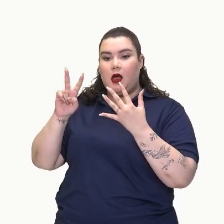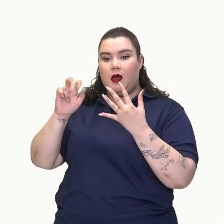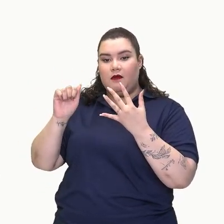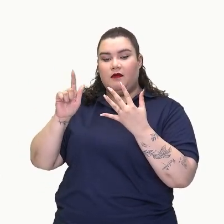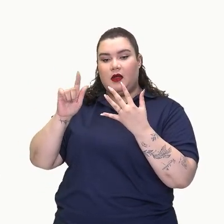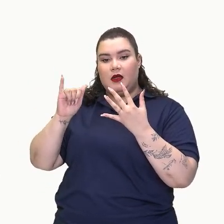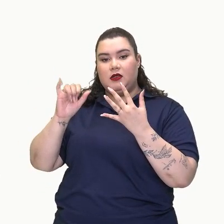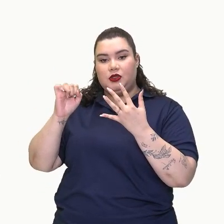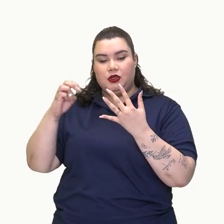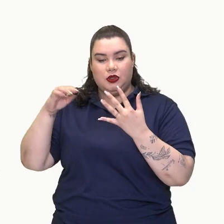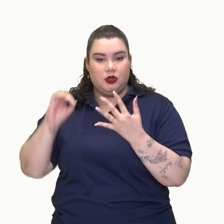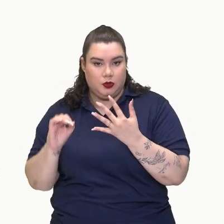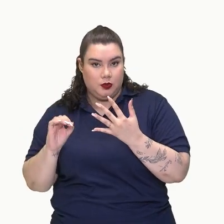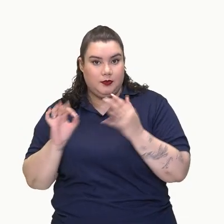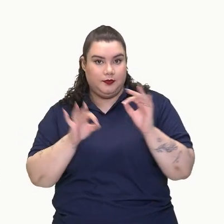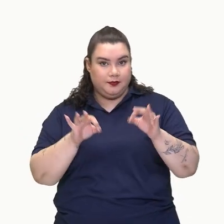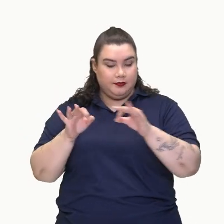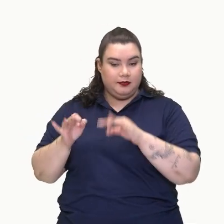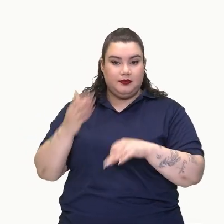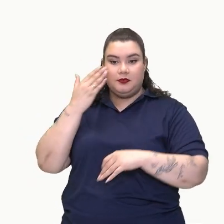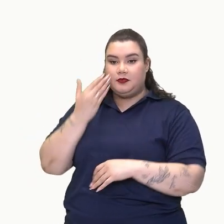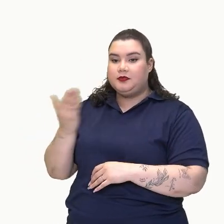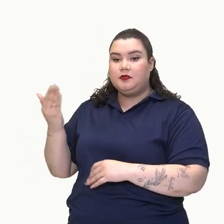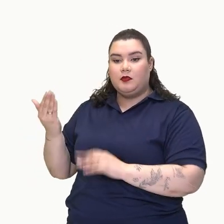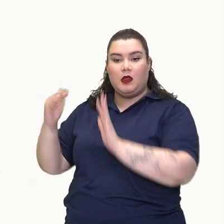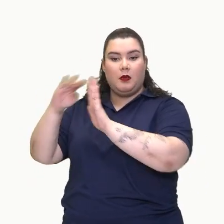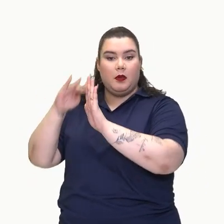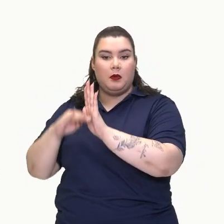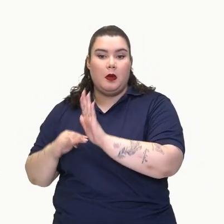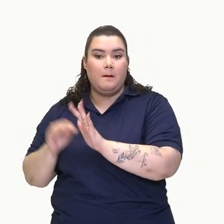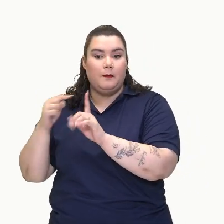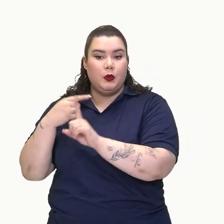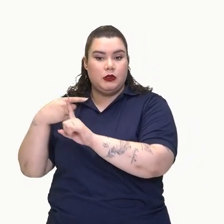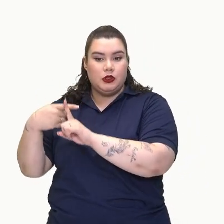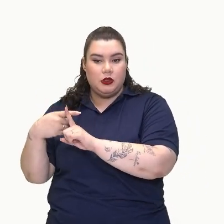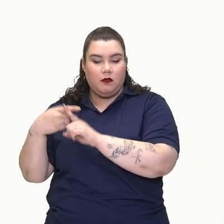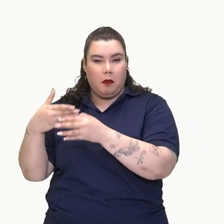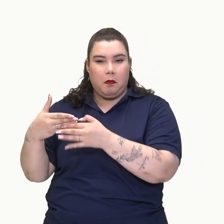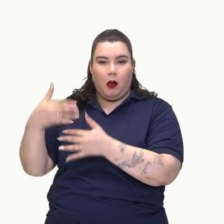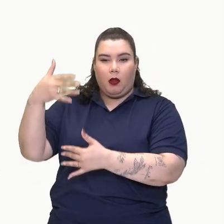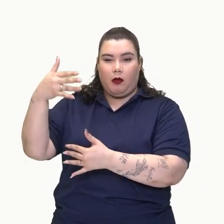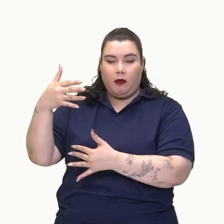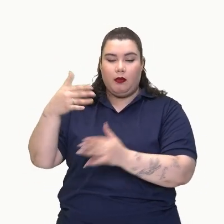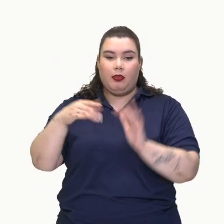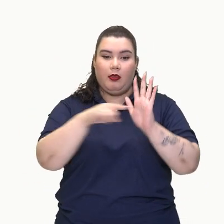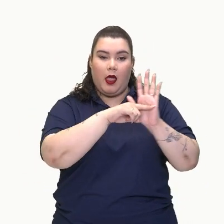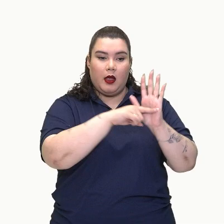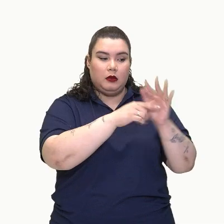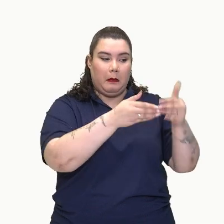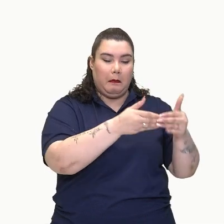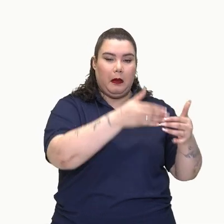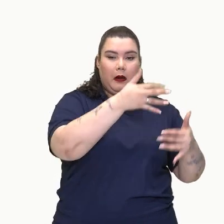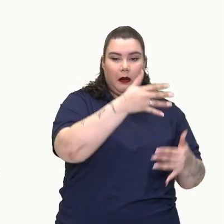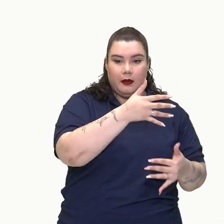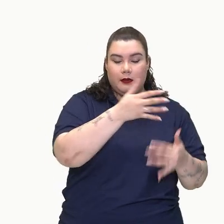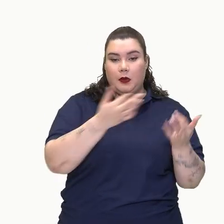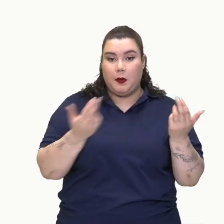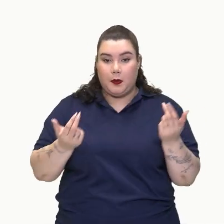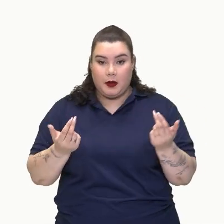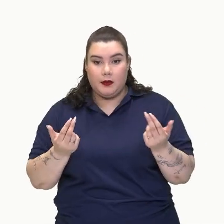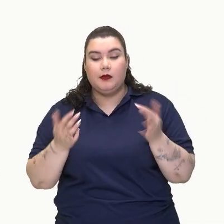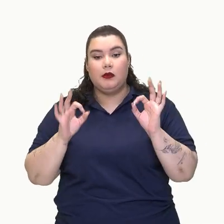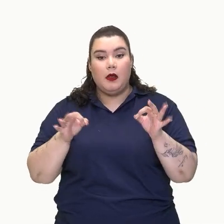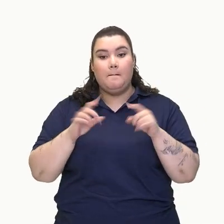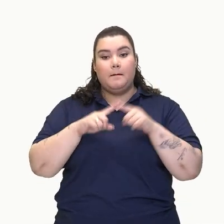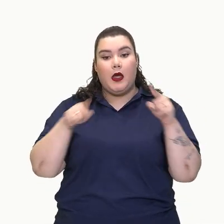Tanto harmônica quanto desarmônica, quando nós falamos das espécies que são interespecíficas, espécies